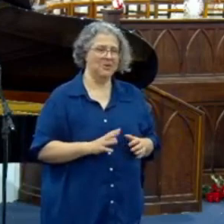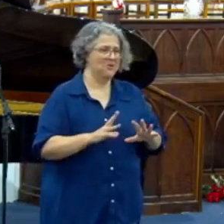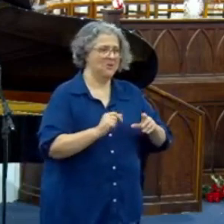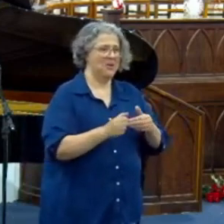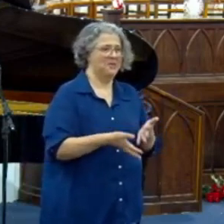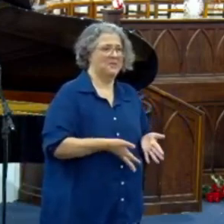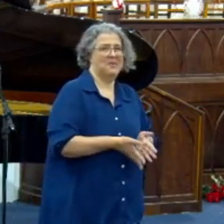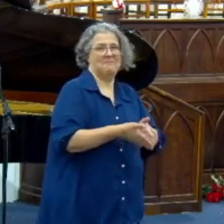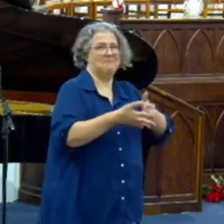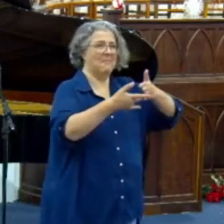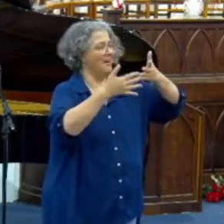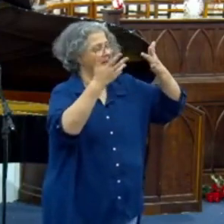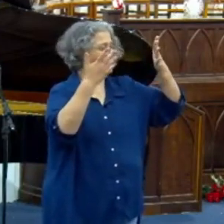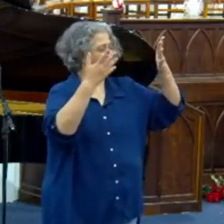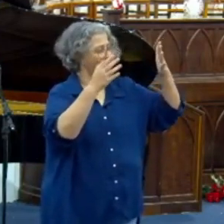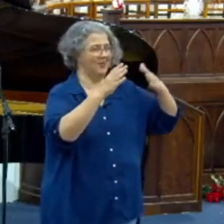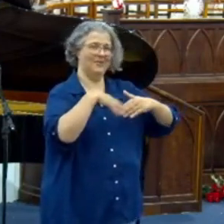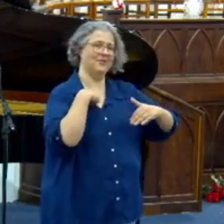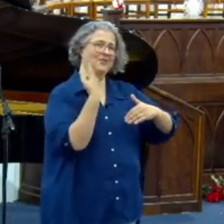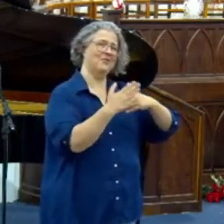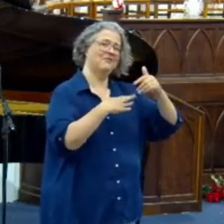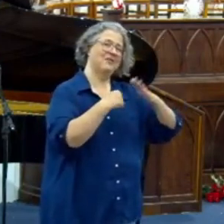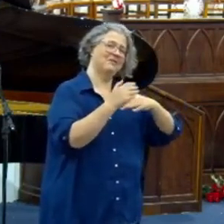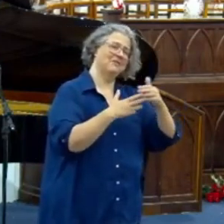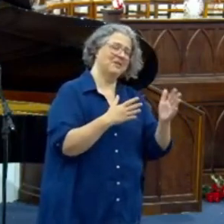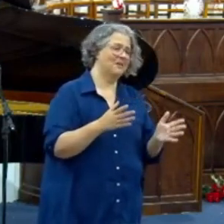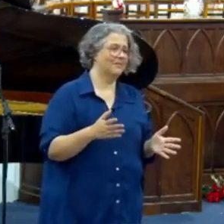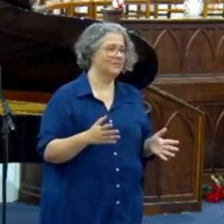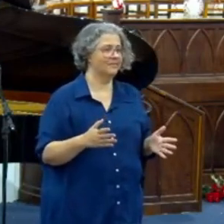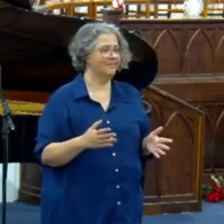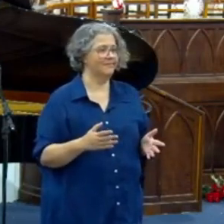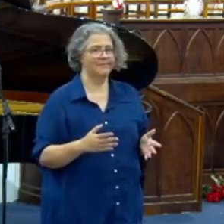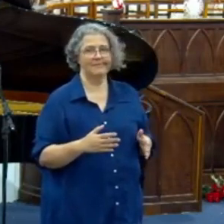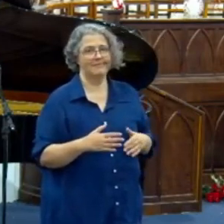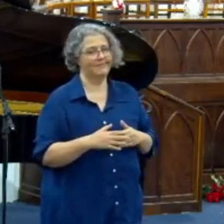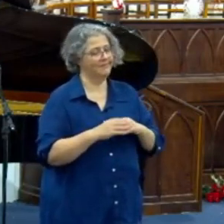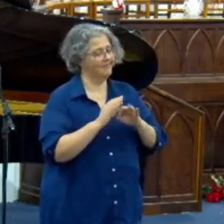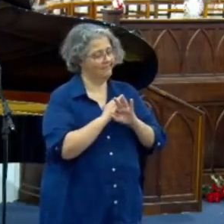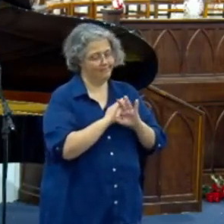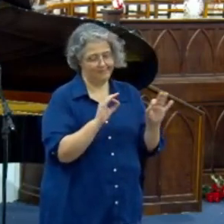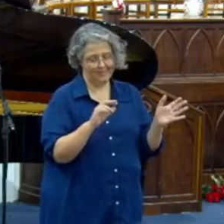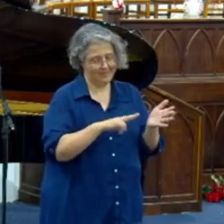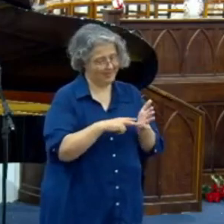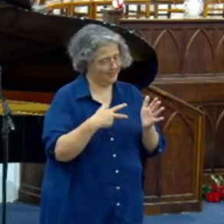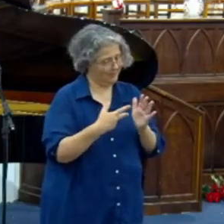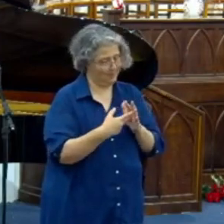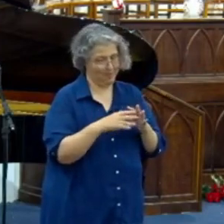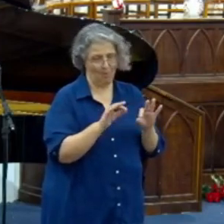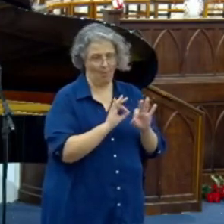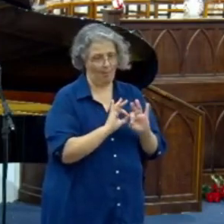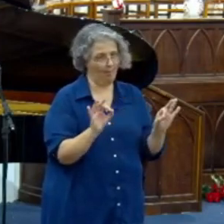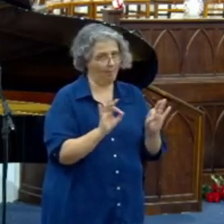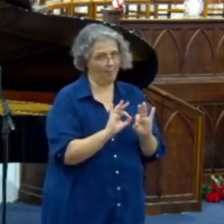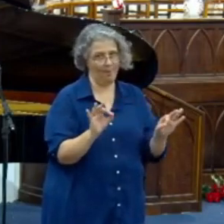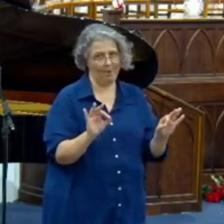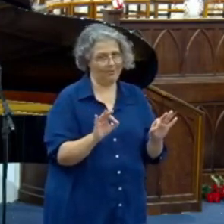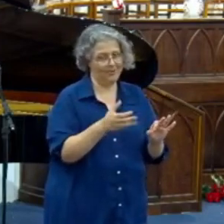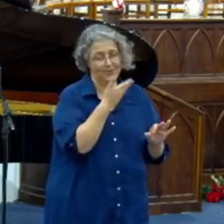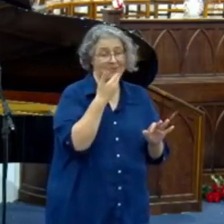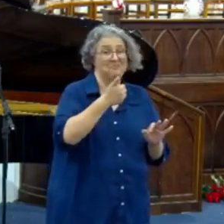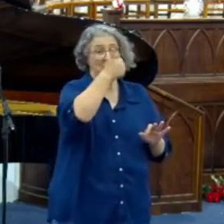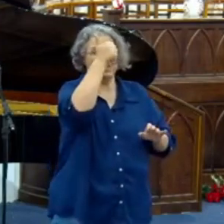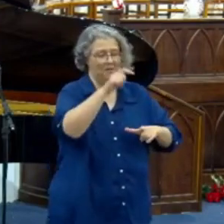atos não garantem aplausos, não garantem joinhas. Os nossos melhores atos, ou